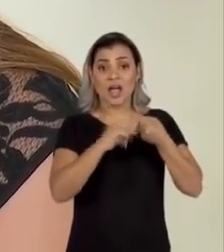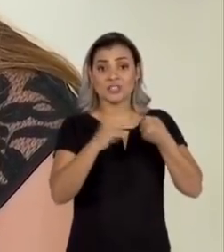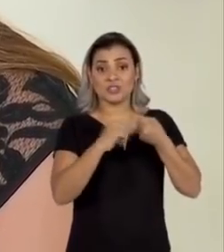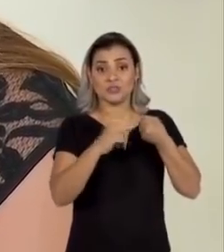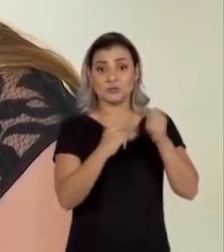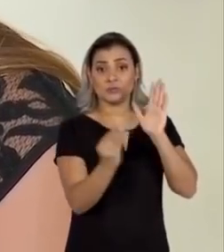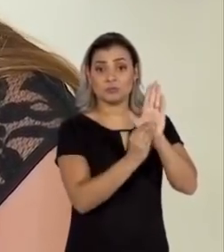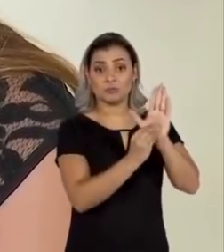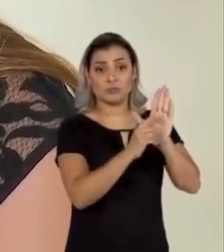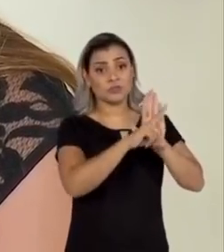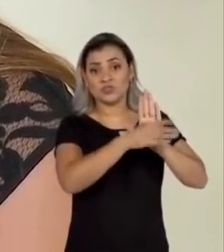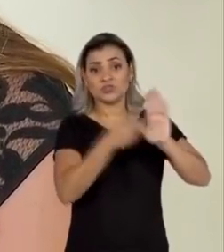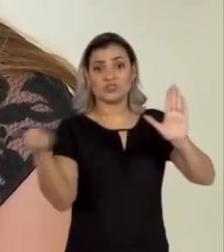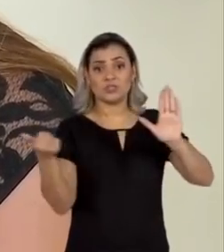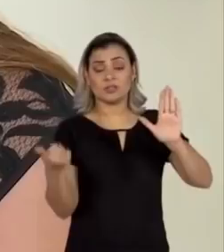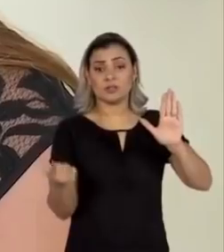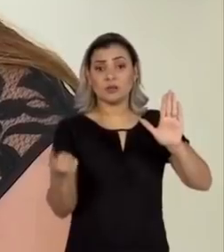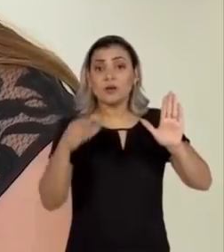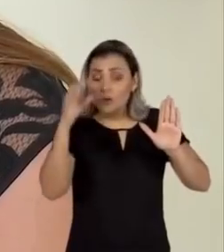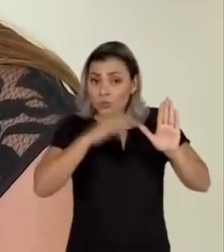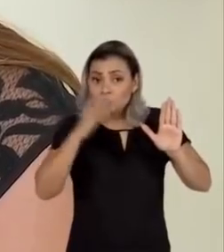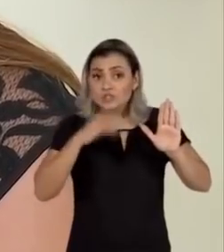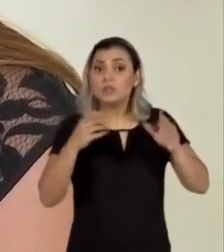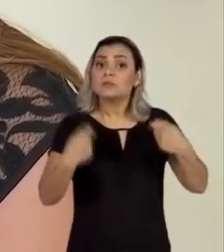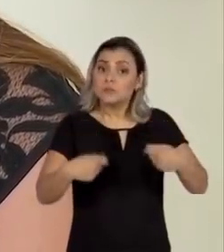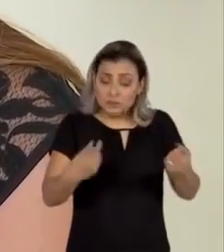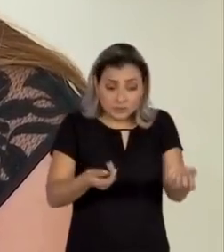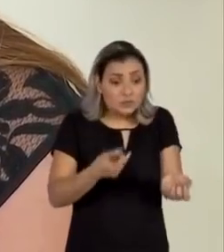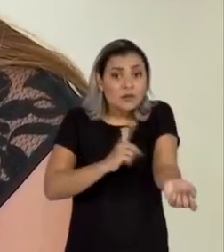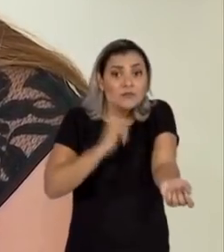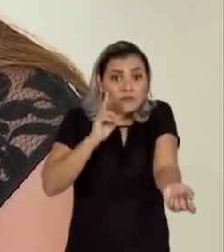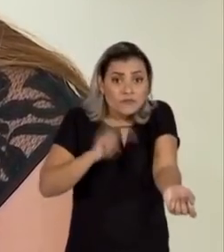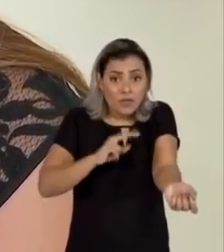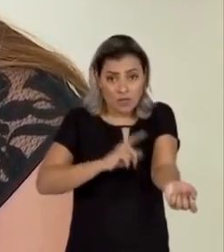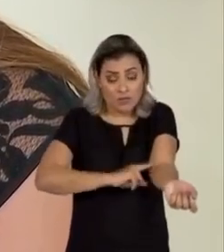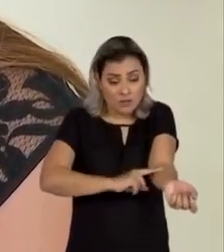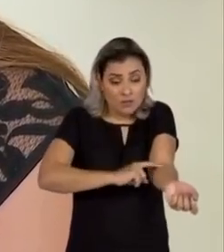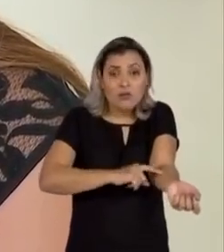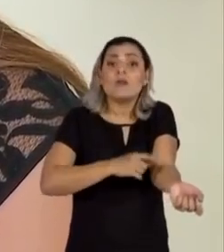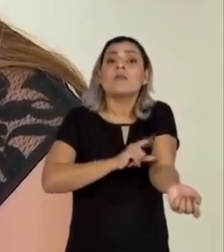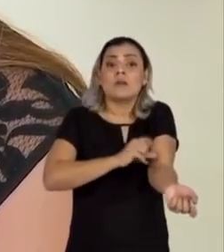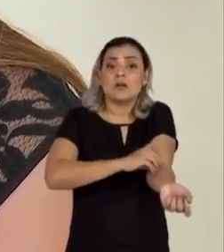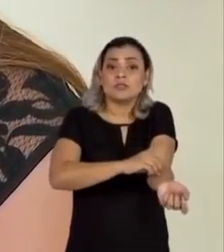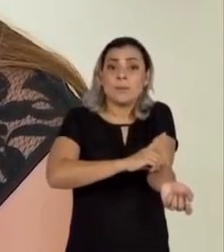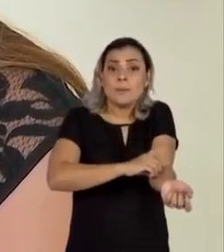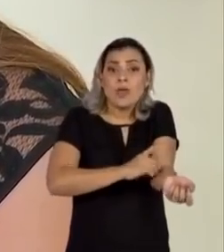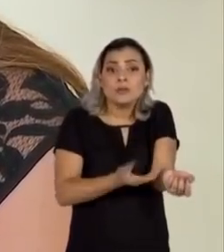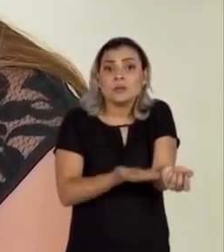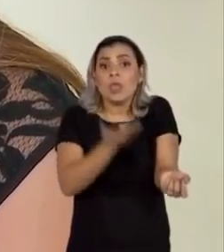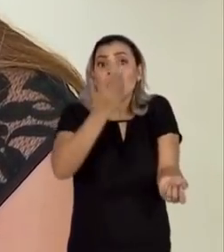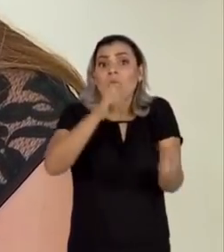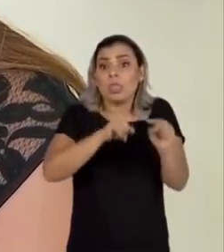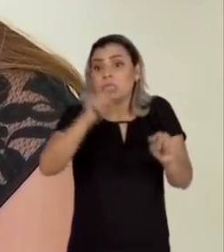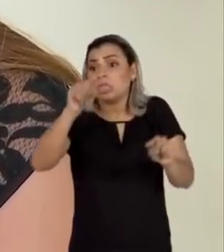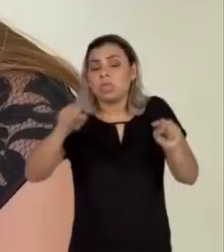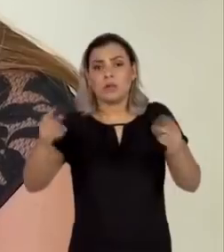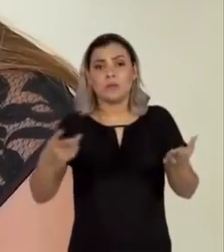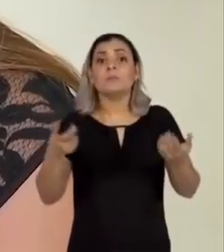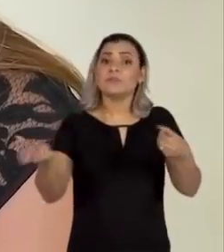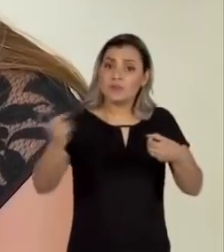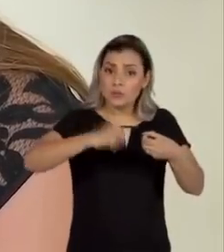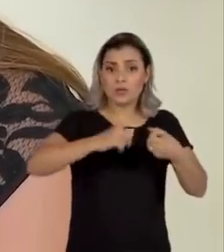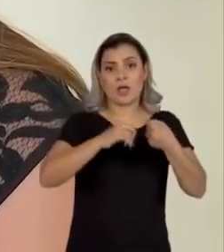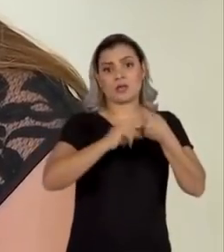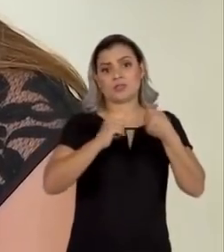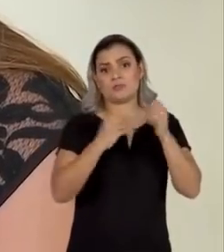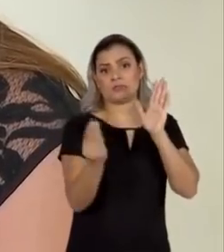medição da glicemia nas urgências e nas emergências. Então, nós gostaríamos muito que esse artigo pudesse voltar, porque nós